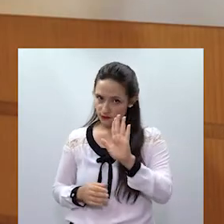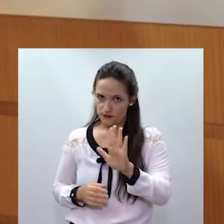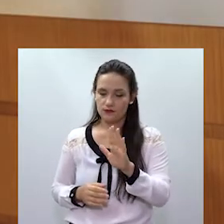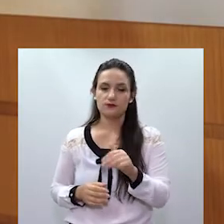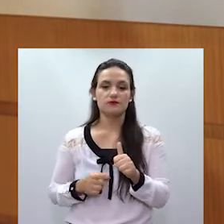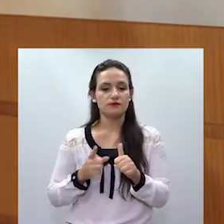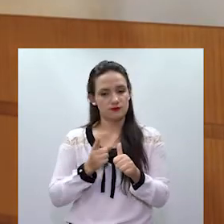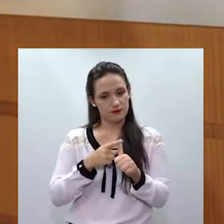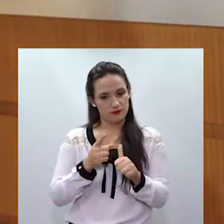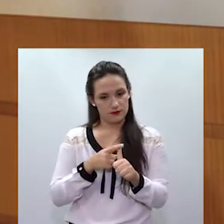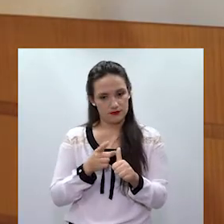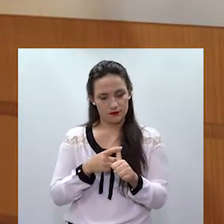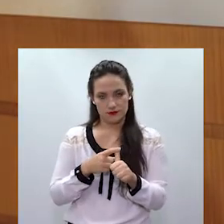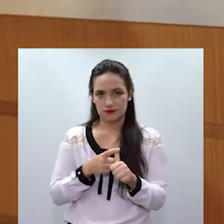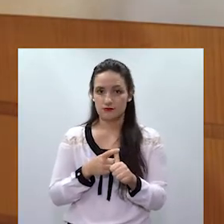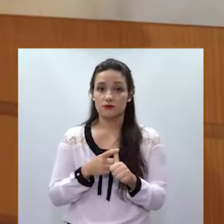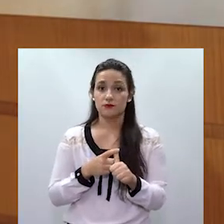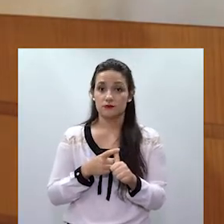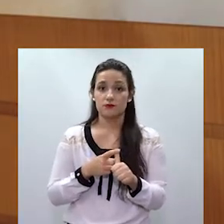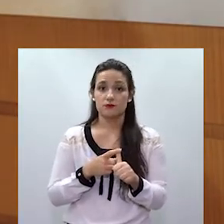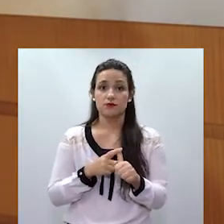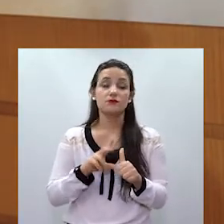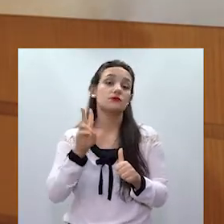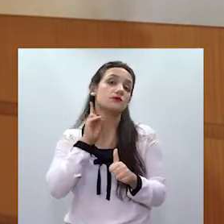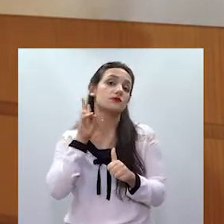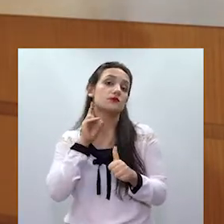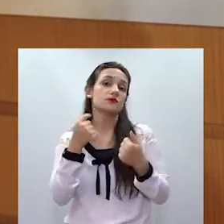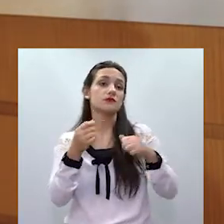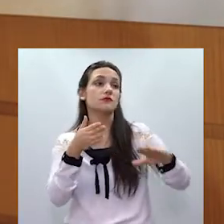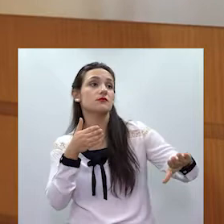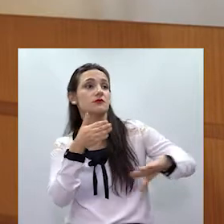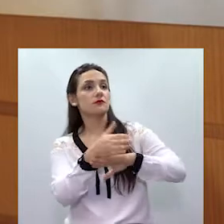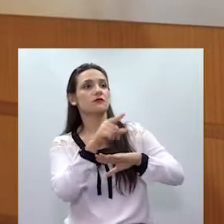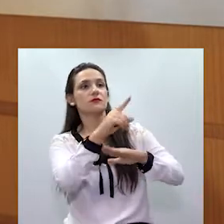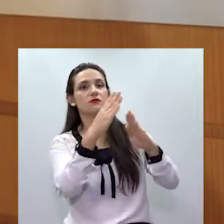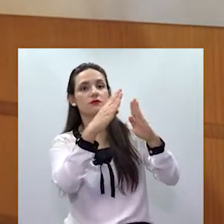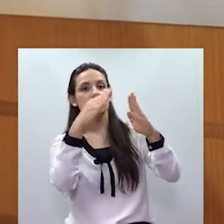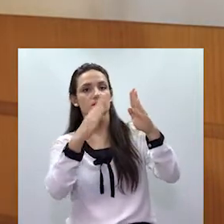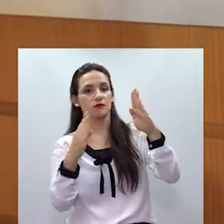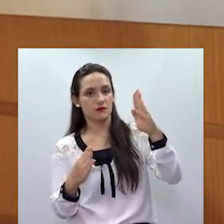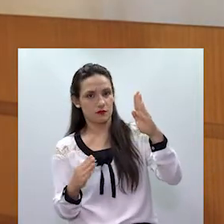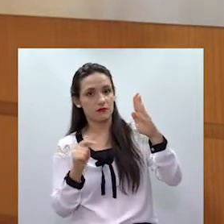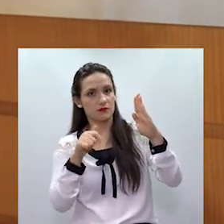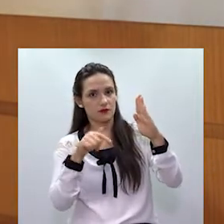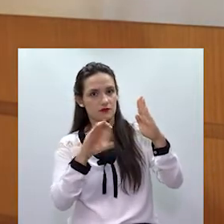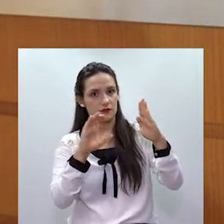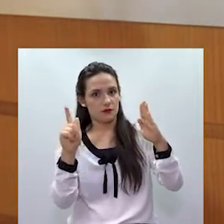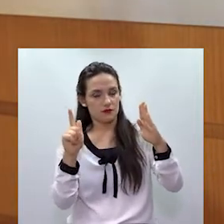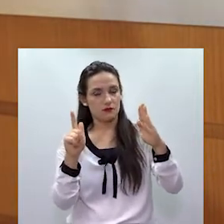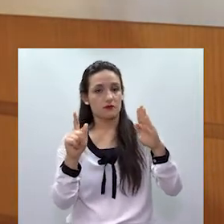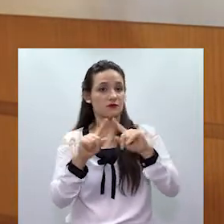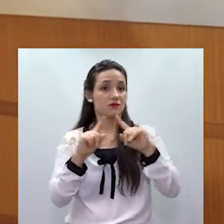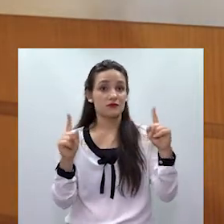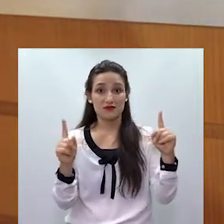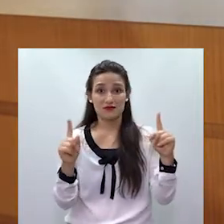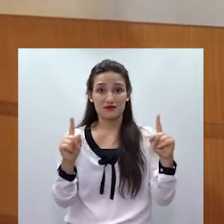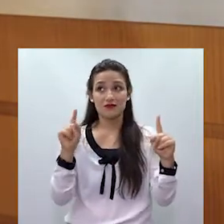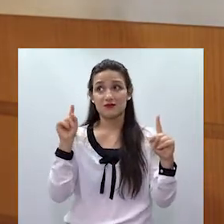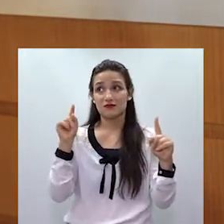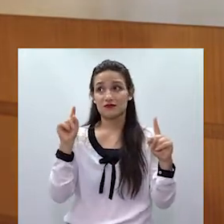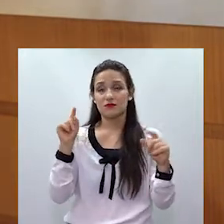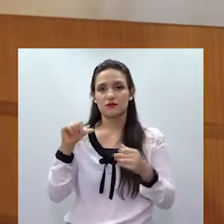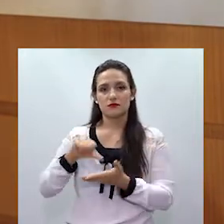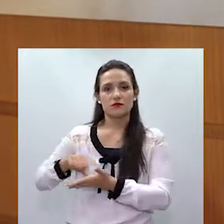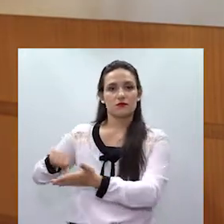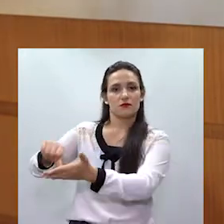Num primeiro momento, aqui em Campo Grande, a vítima deve procurar a casa da mulher brasileira. No interior de Mato Grosso do Sul, ela pode procurar